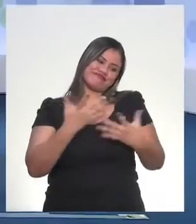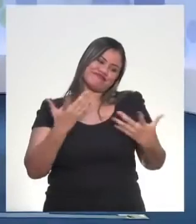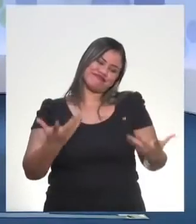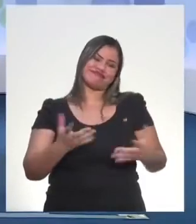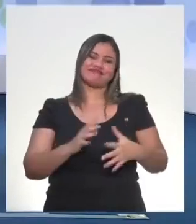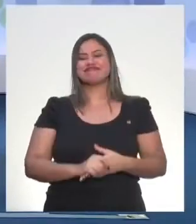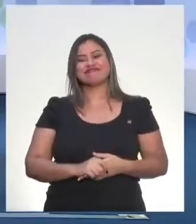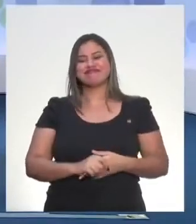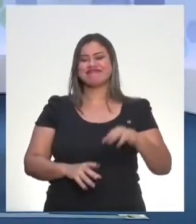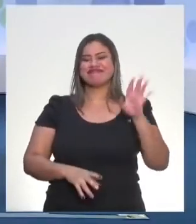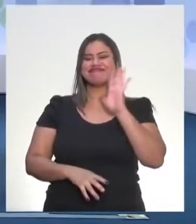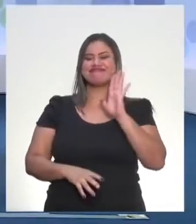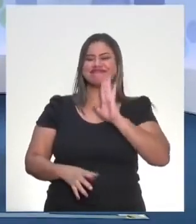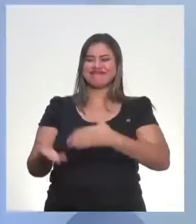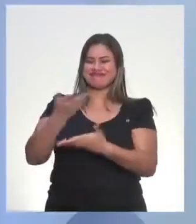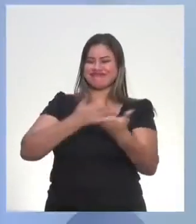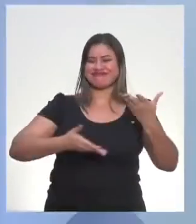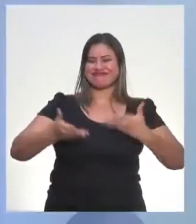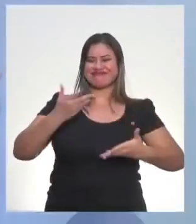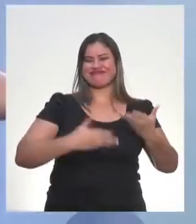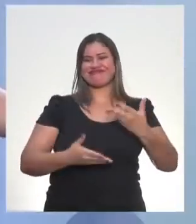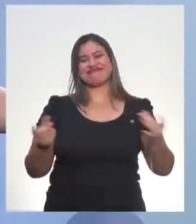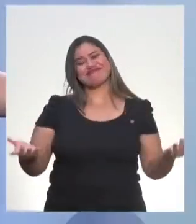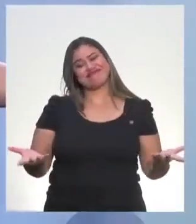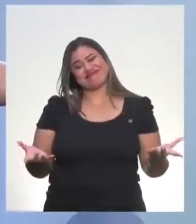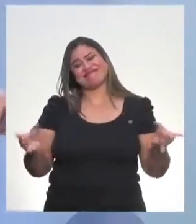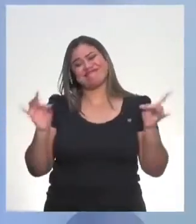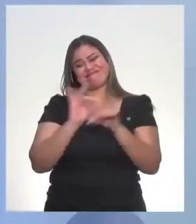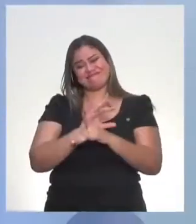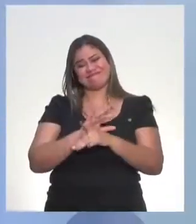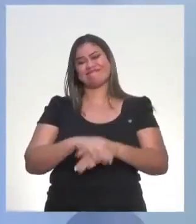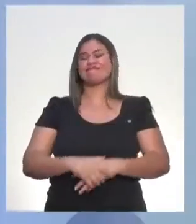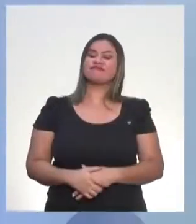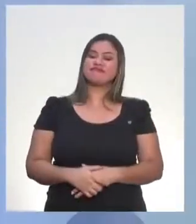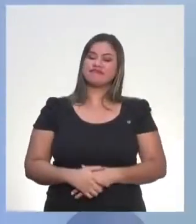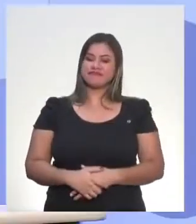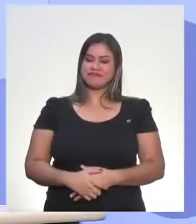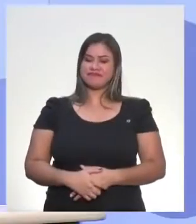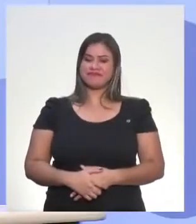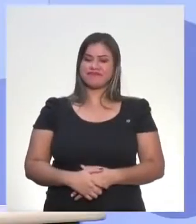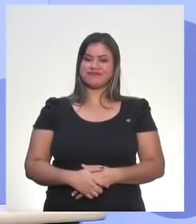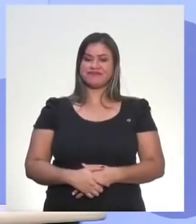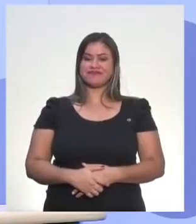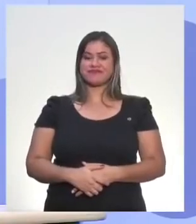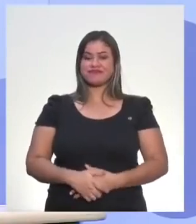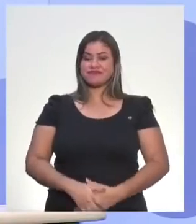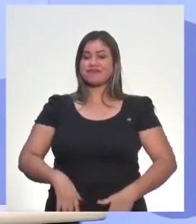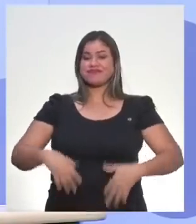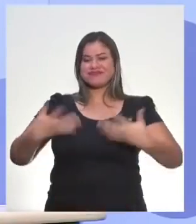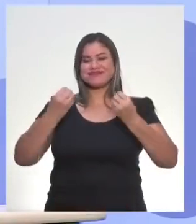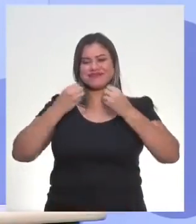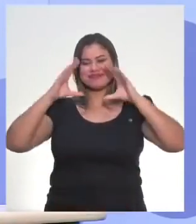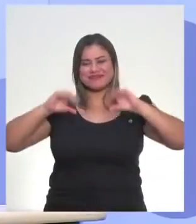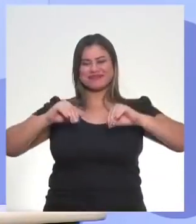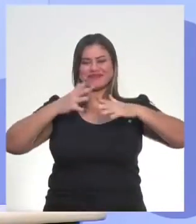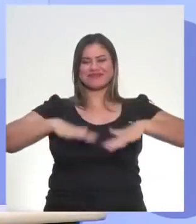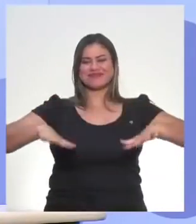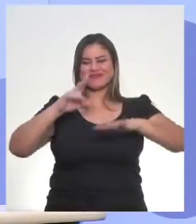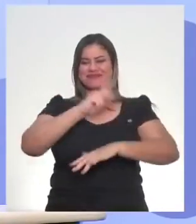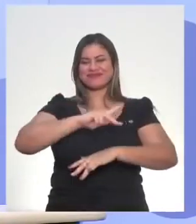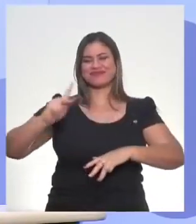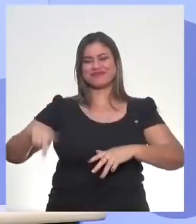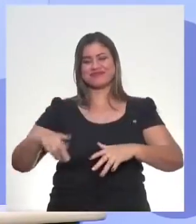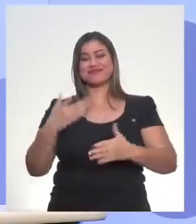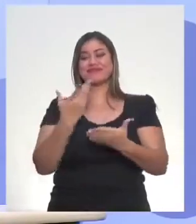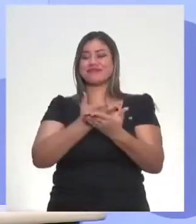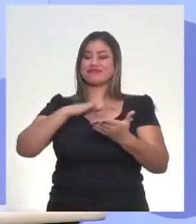tempo. Né? A aula está tão legal, tão participativa, mas acabou. Acabou a aula de Química. Uma boa noite a todos os